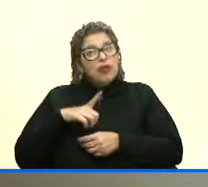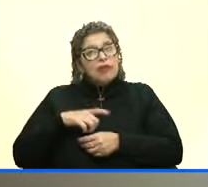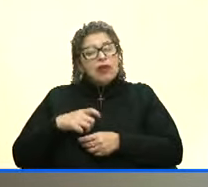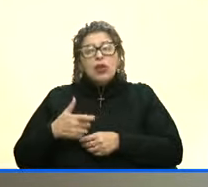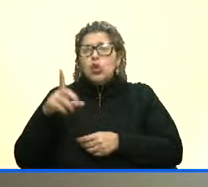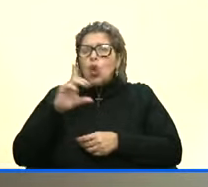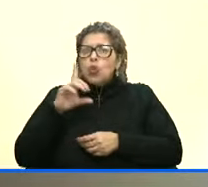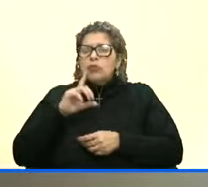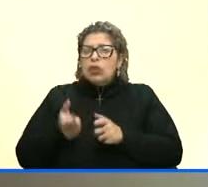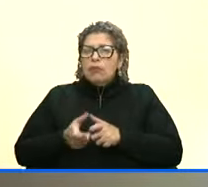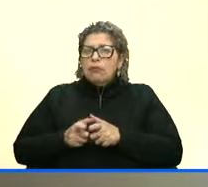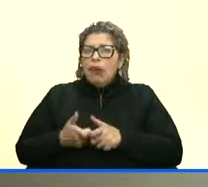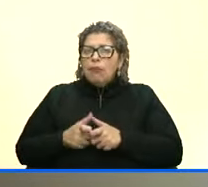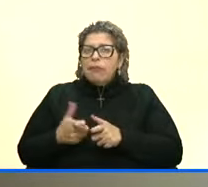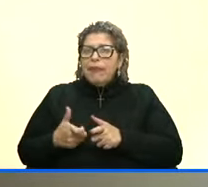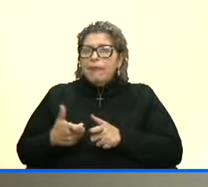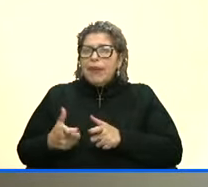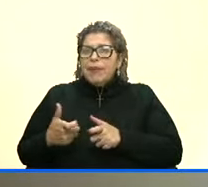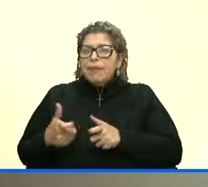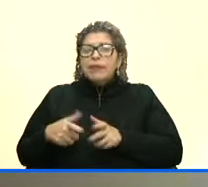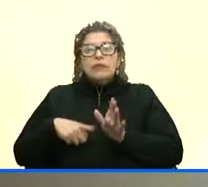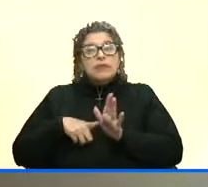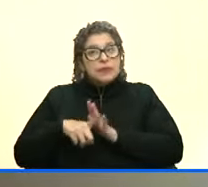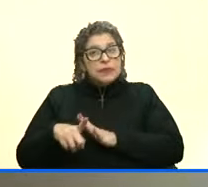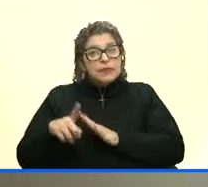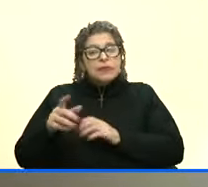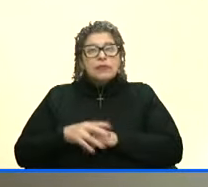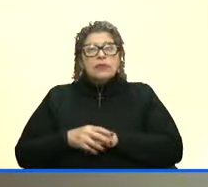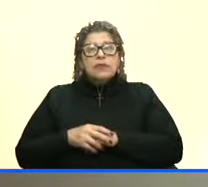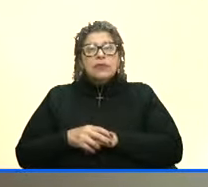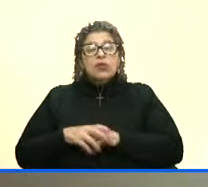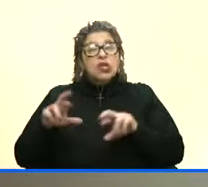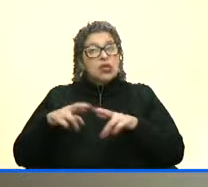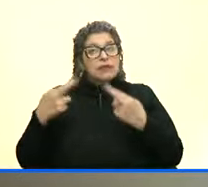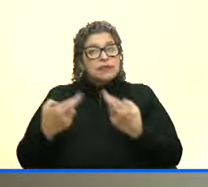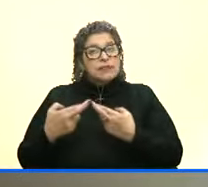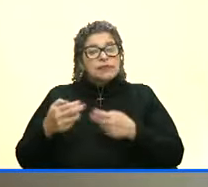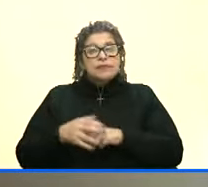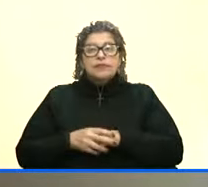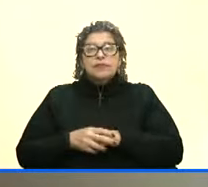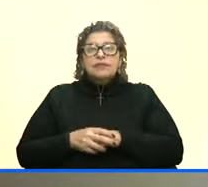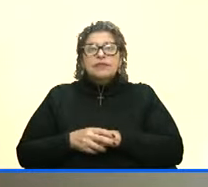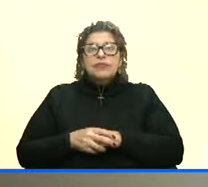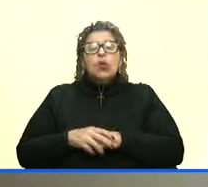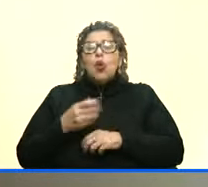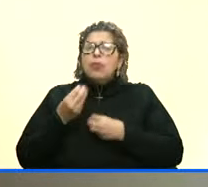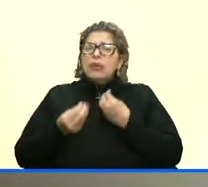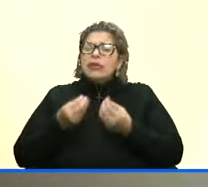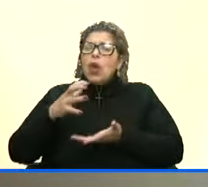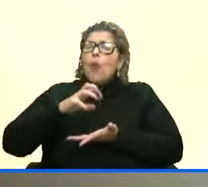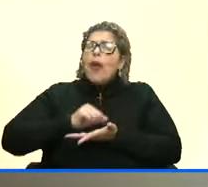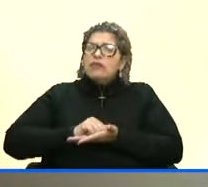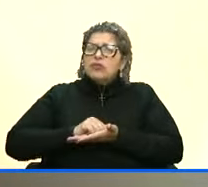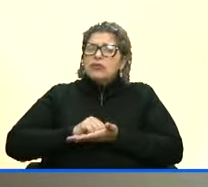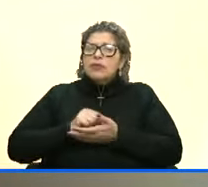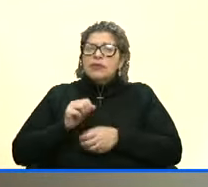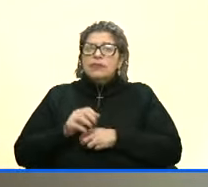aumenta a cada dia, né? Já que eu perguntei aqui durante a nossa audiência como estão os agendamentos, e